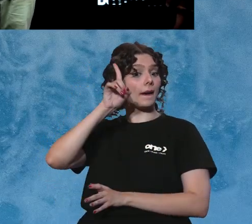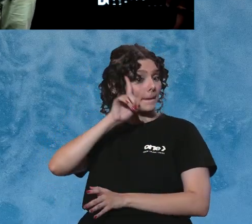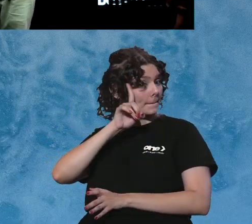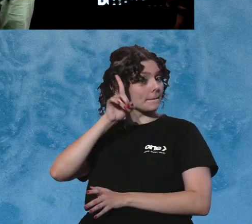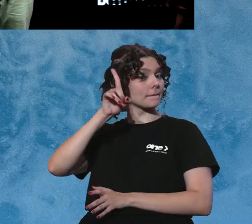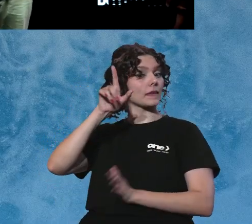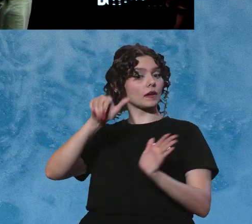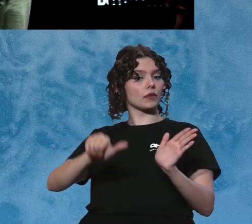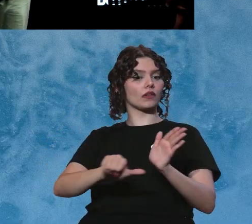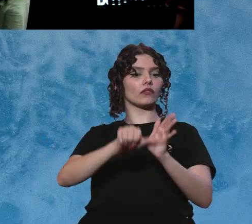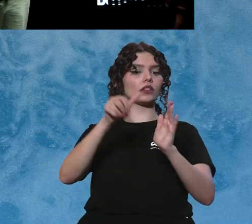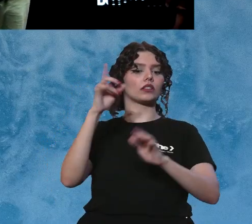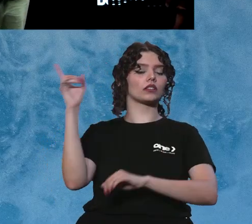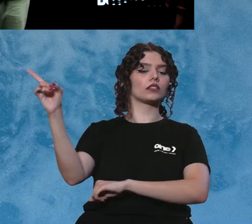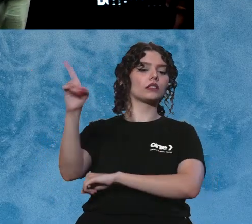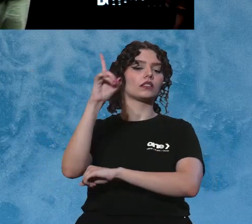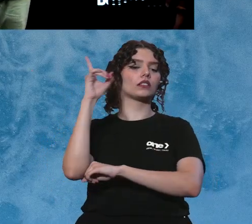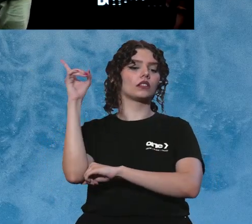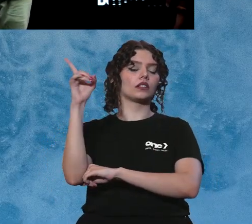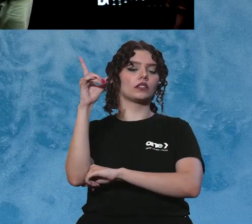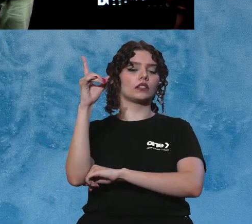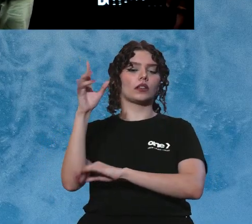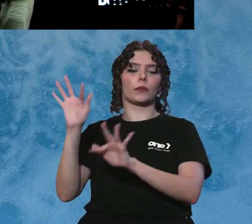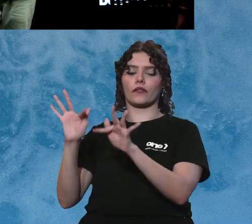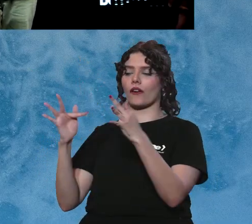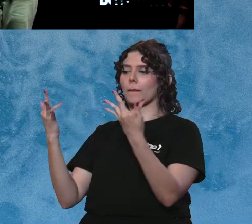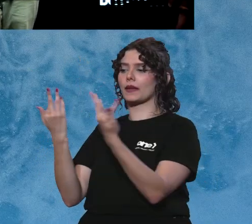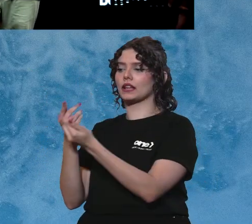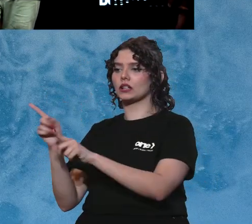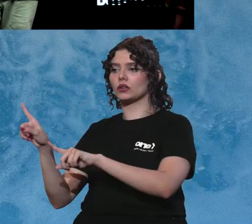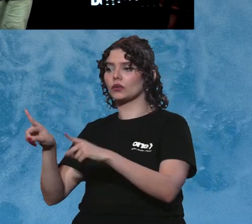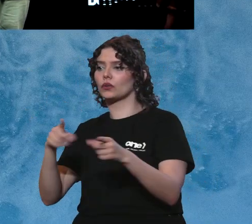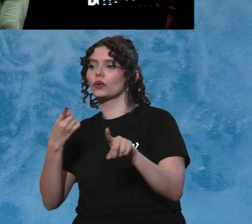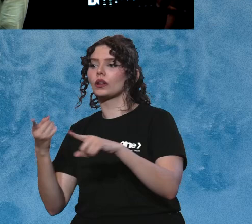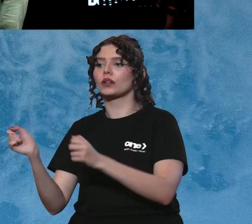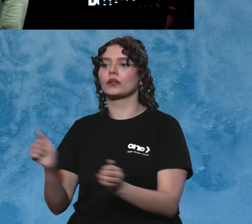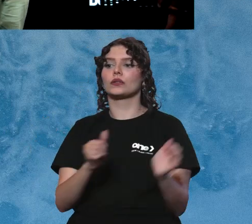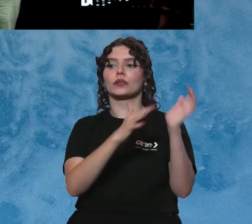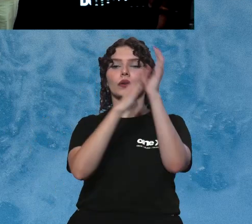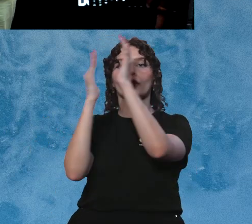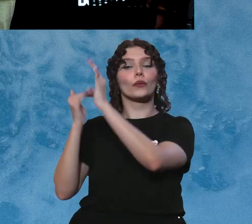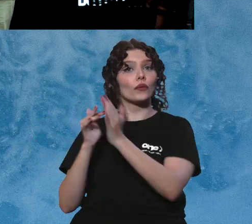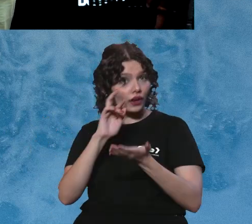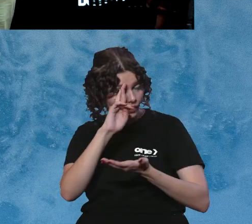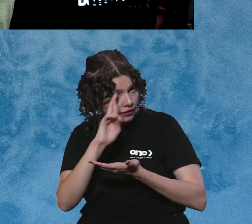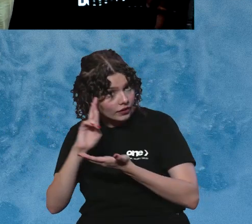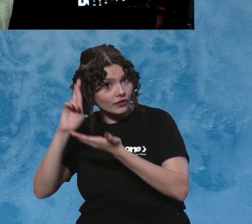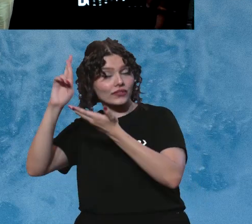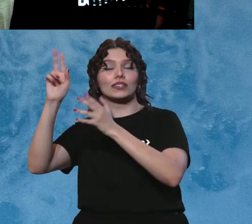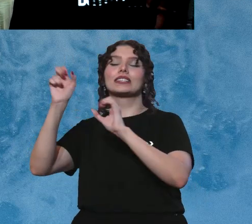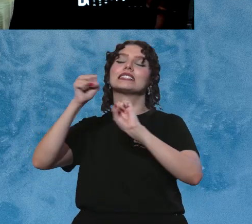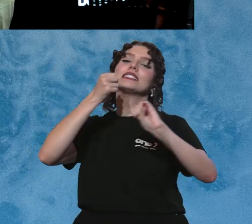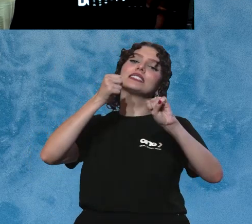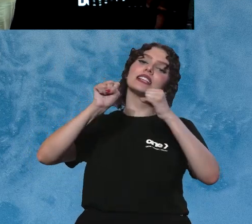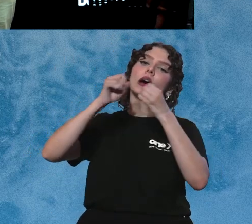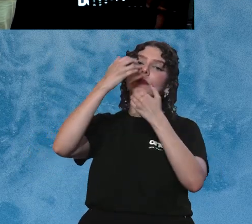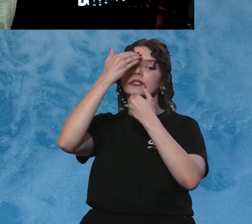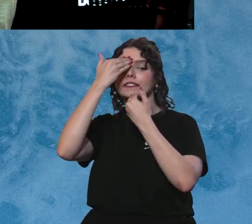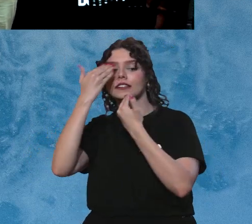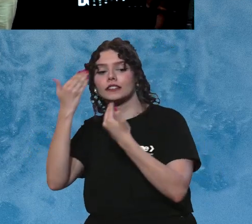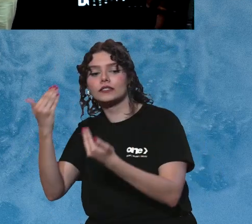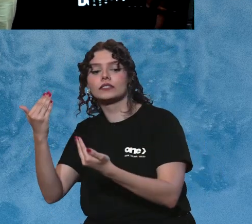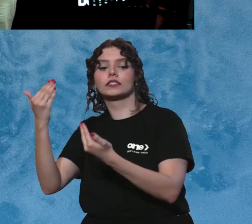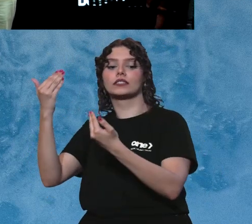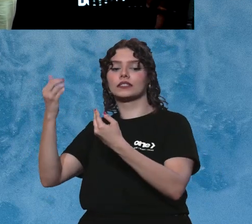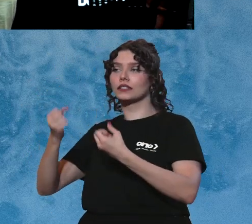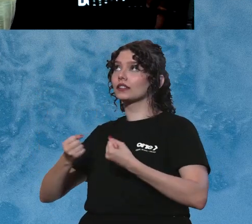primeira vez Davi encarregou Asaf e os seus parentes de louvarem ao Senhor com salmos de gratidão.